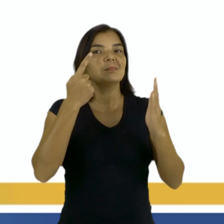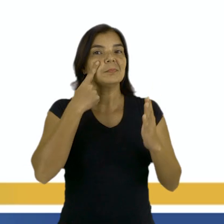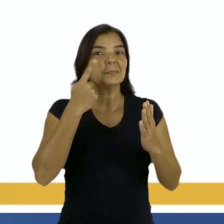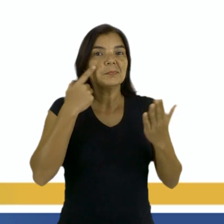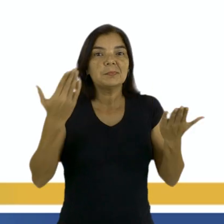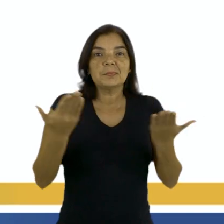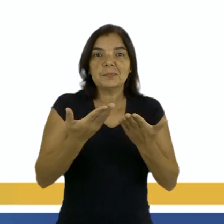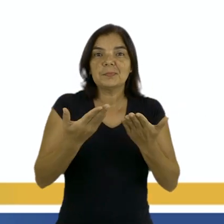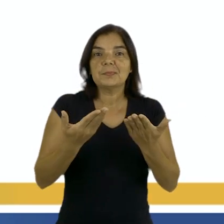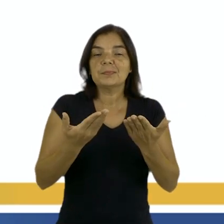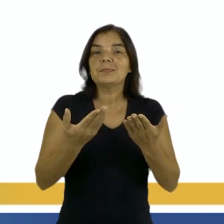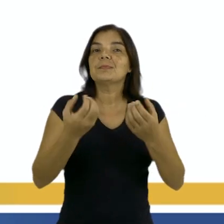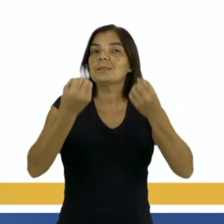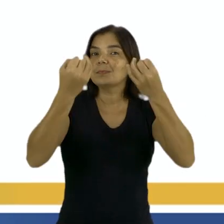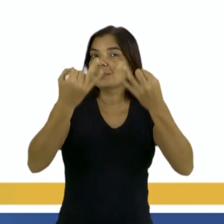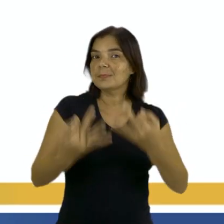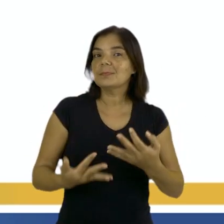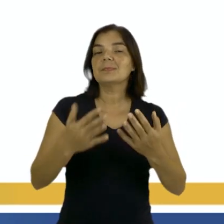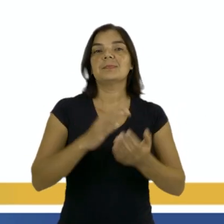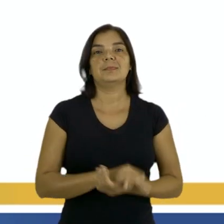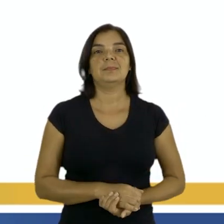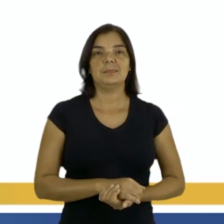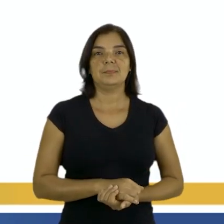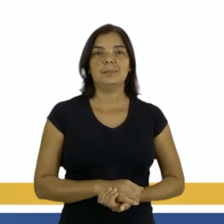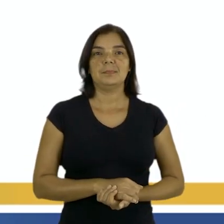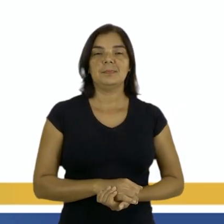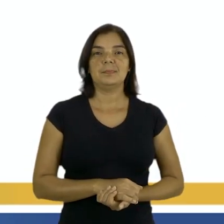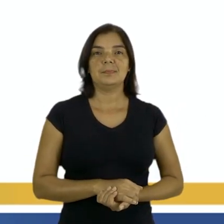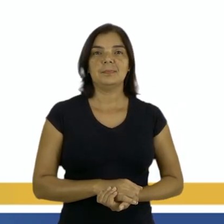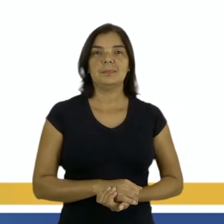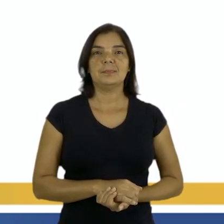hoje pertence a essa frase, hein?